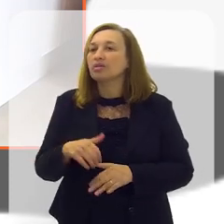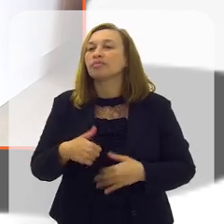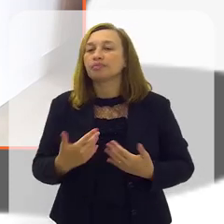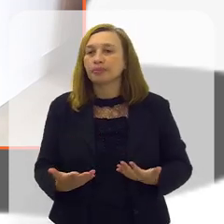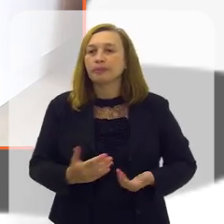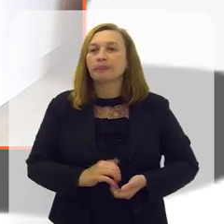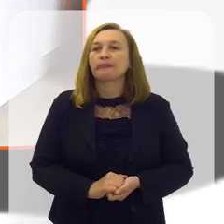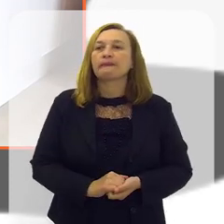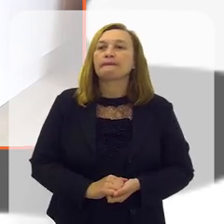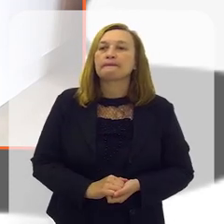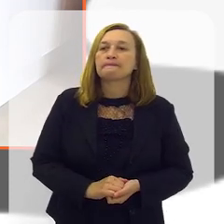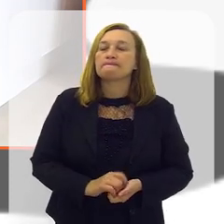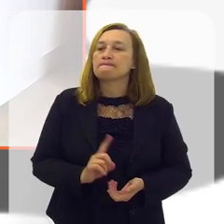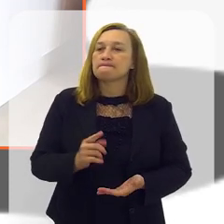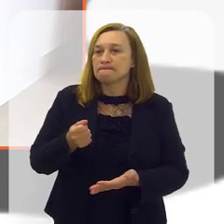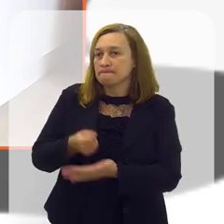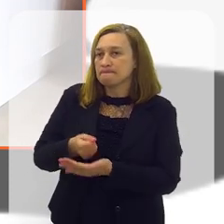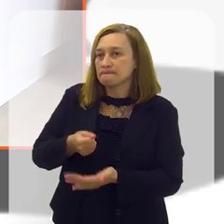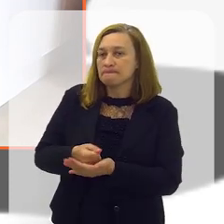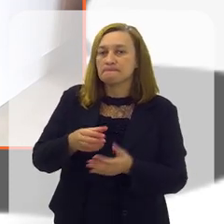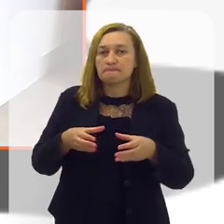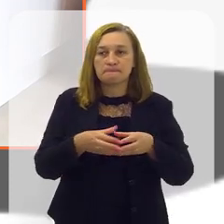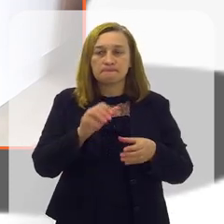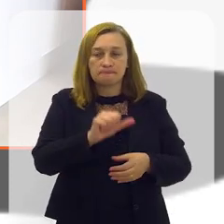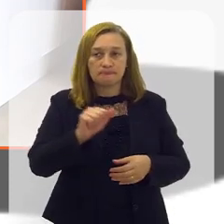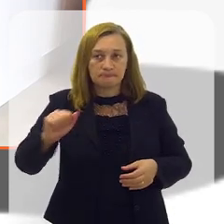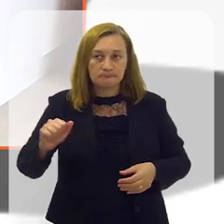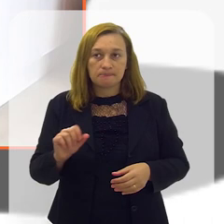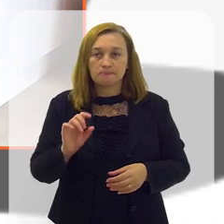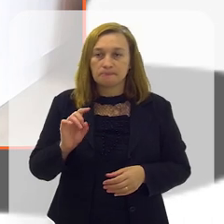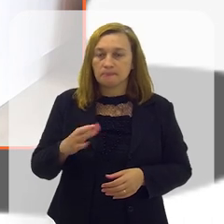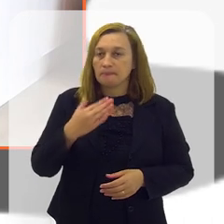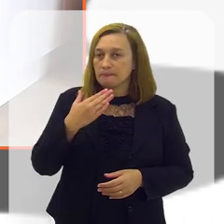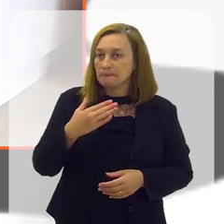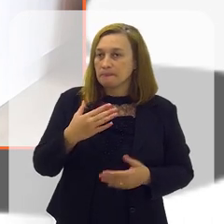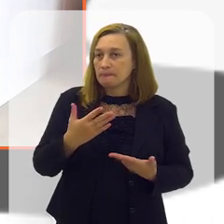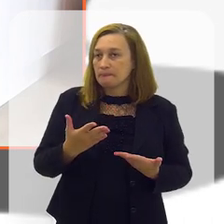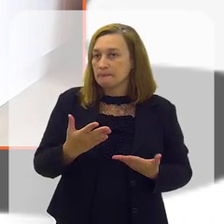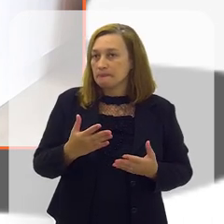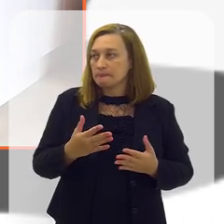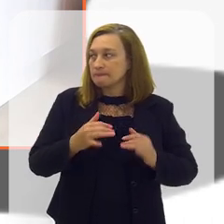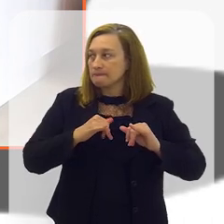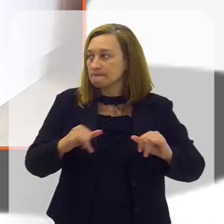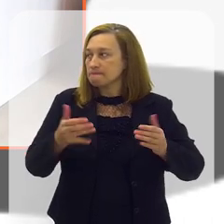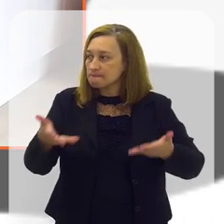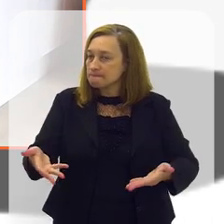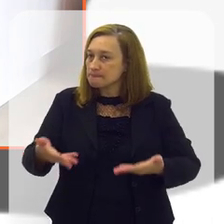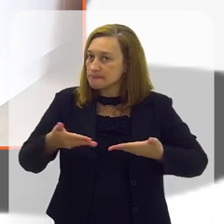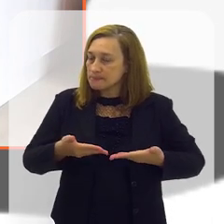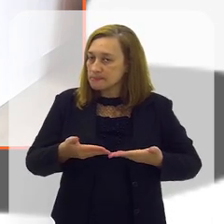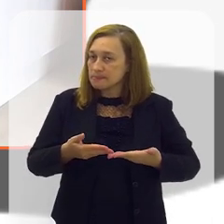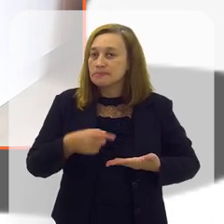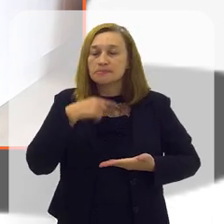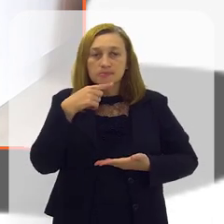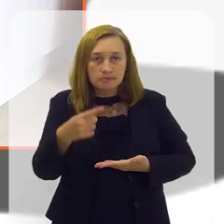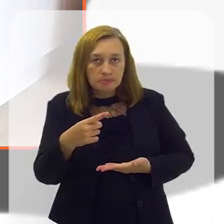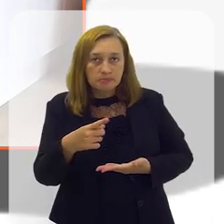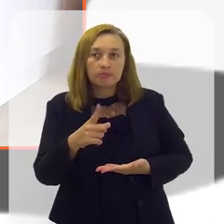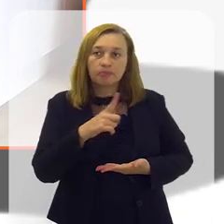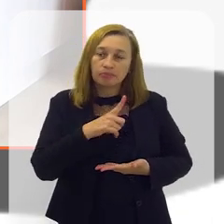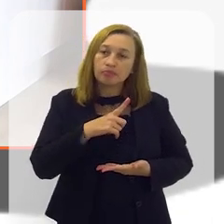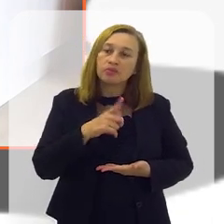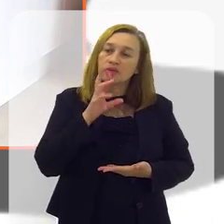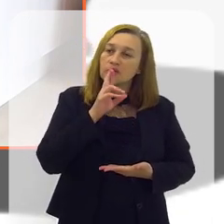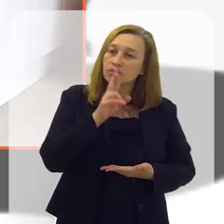AA. Então, é uma forma, como a não obriga, né? Como eu falei, é sugerido, o A convida quem